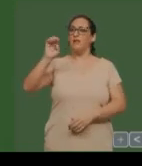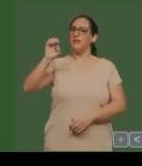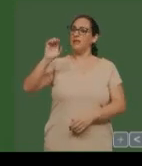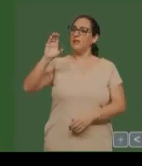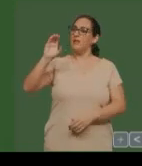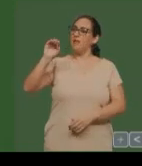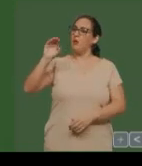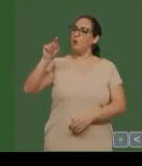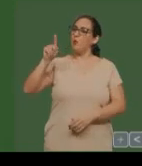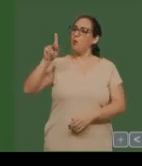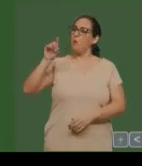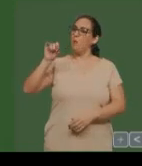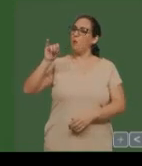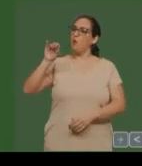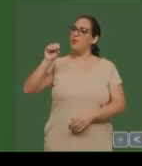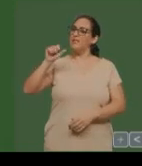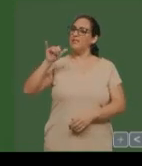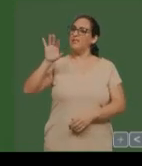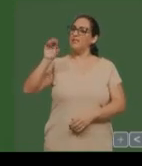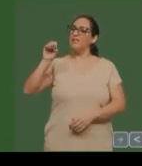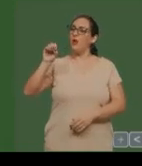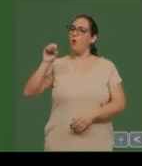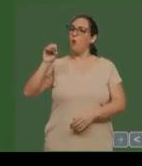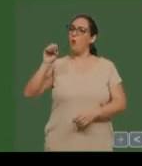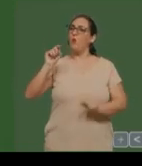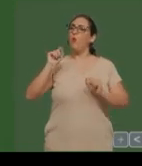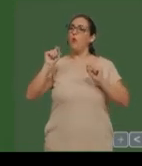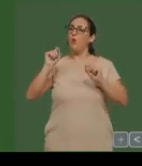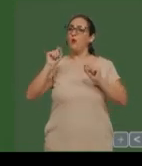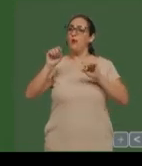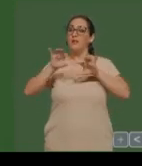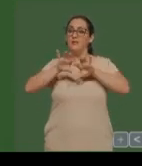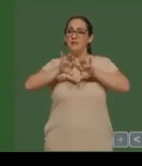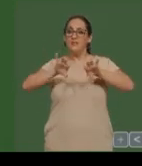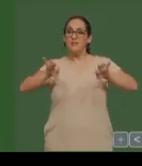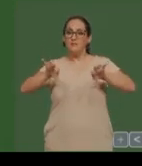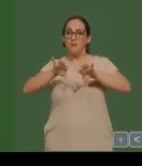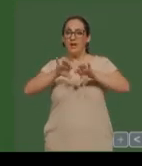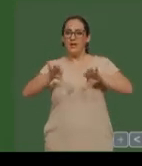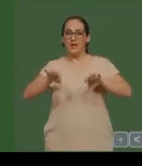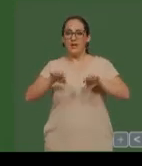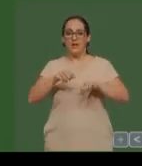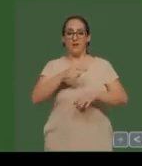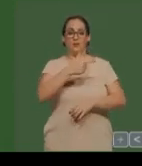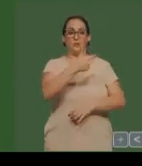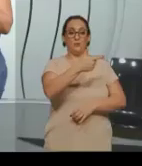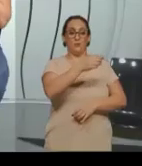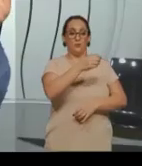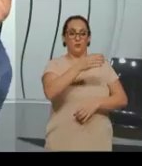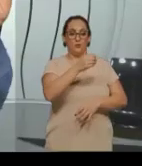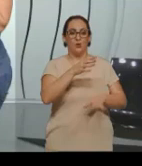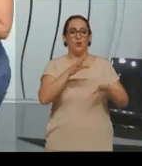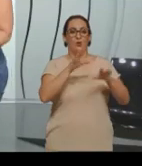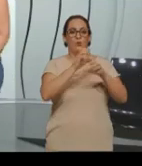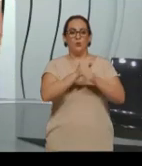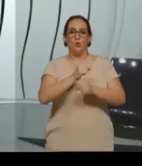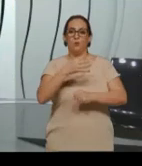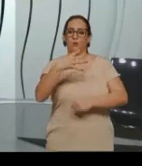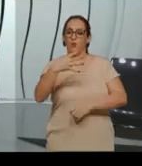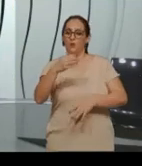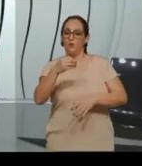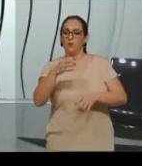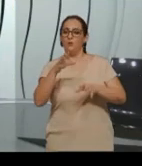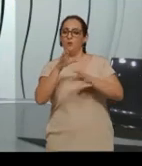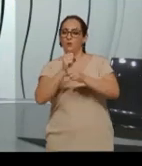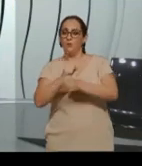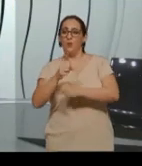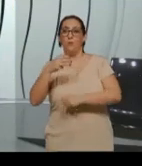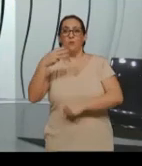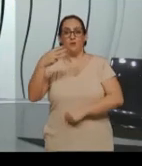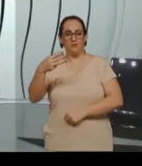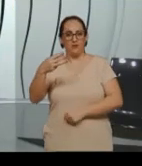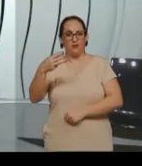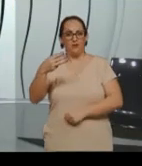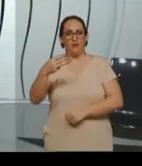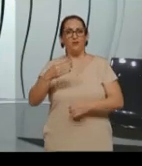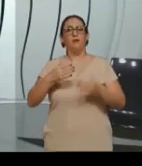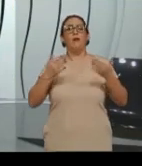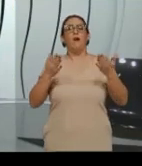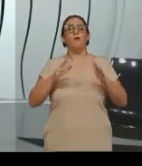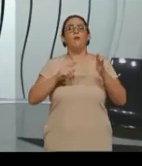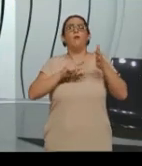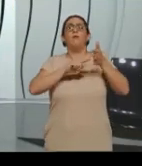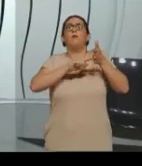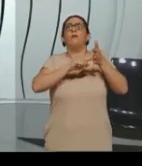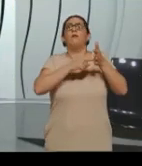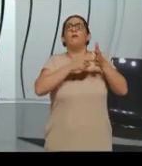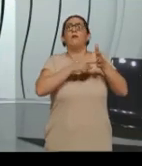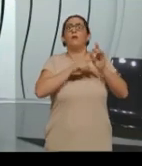mais 40 com mais 3, né? E aí eu estou multiplicando